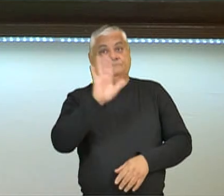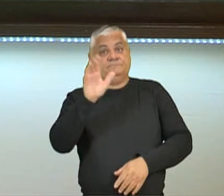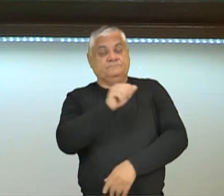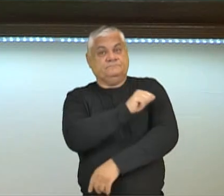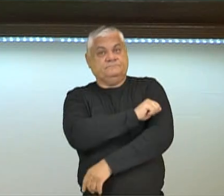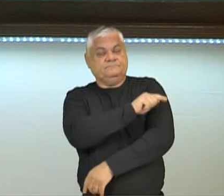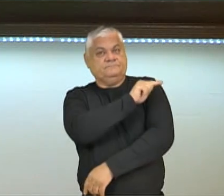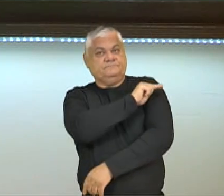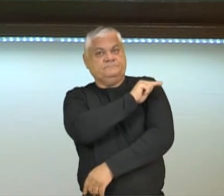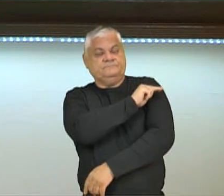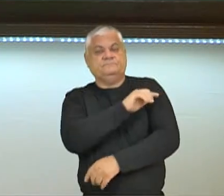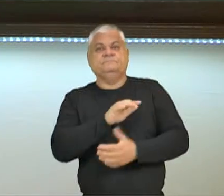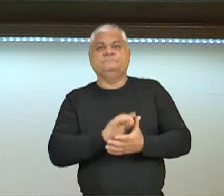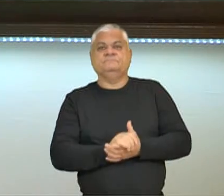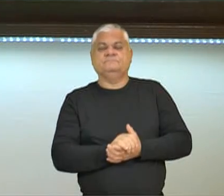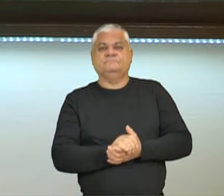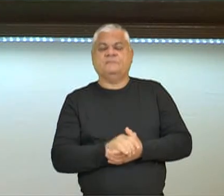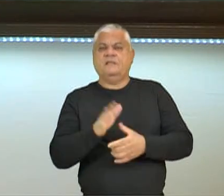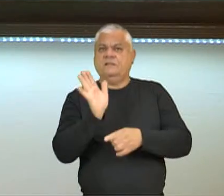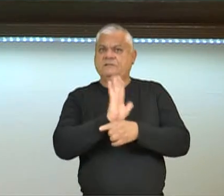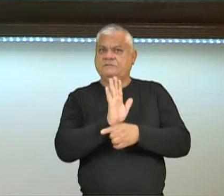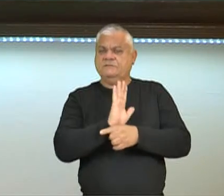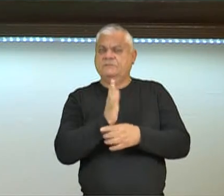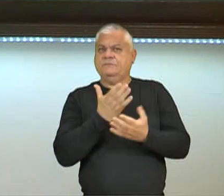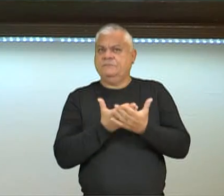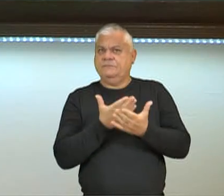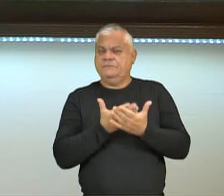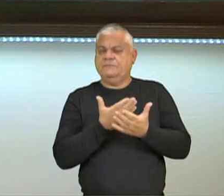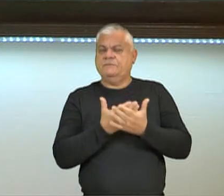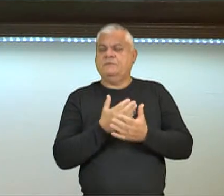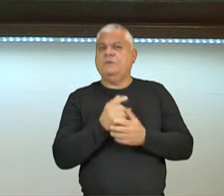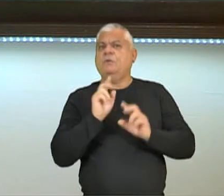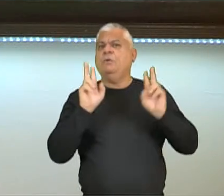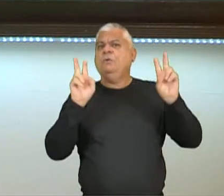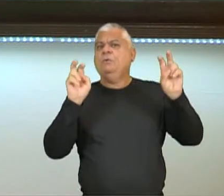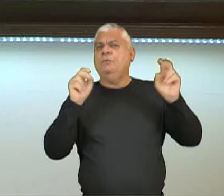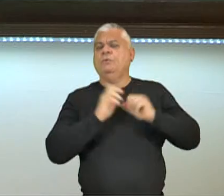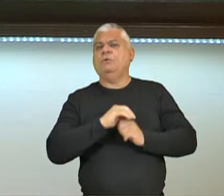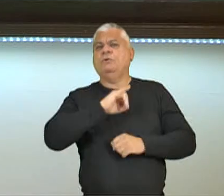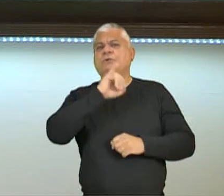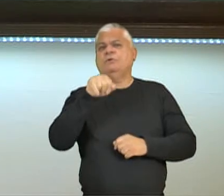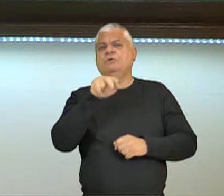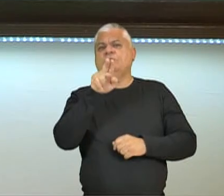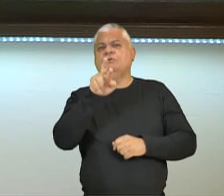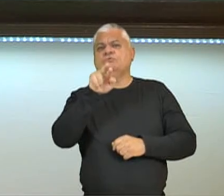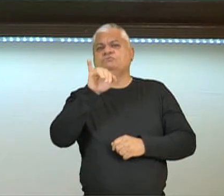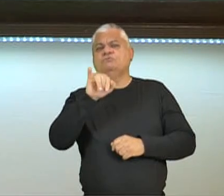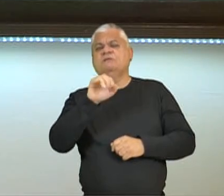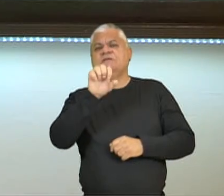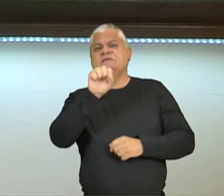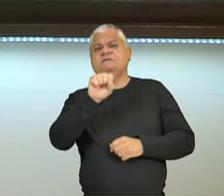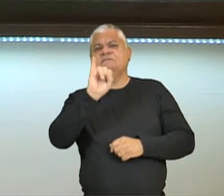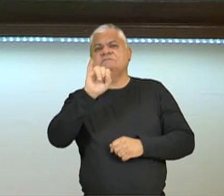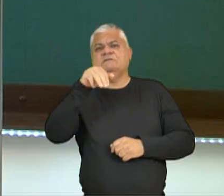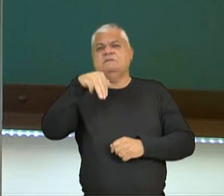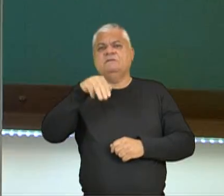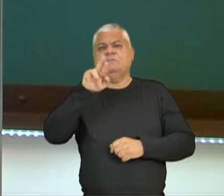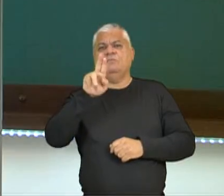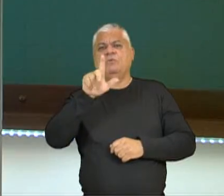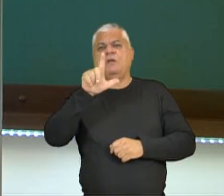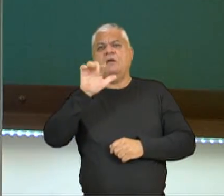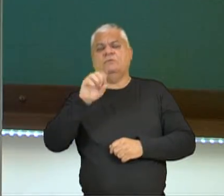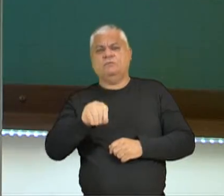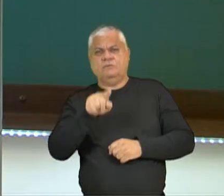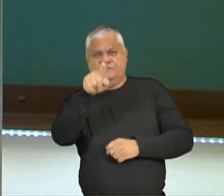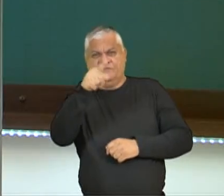Olá, estudantes do 7º ano. Nesta aula vamos conversar sobre o que vem a ser um júri simulado. Vocês